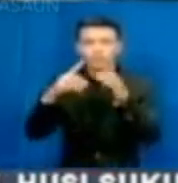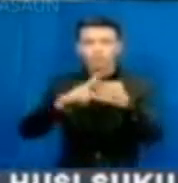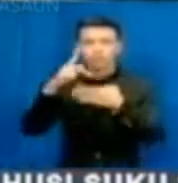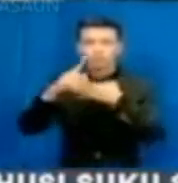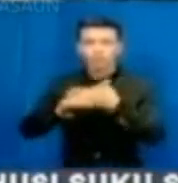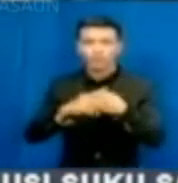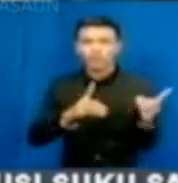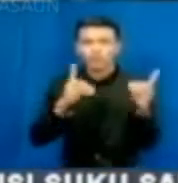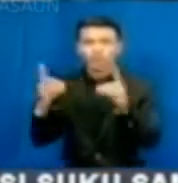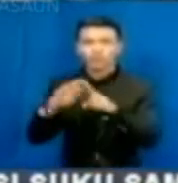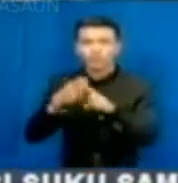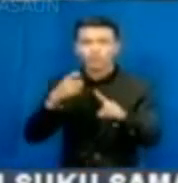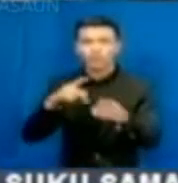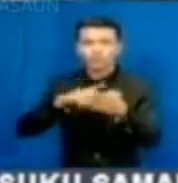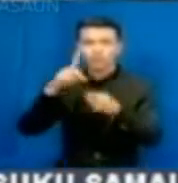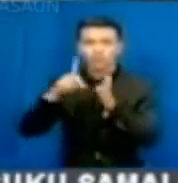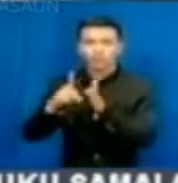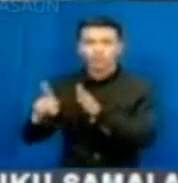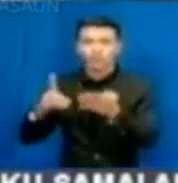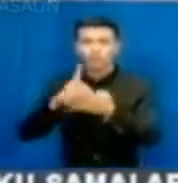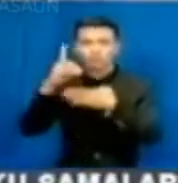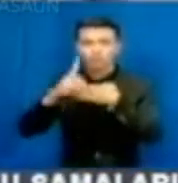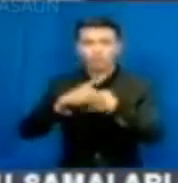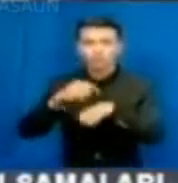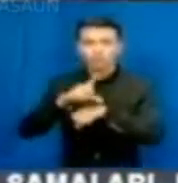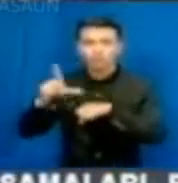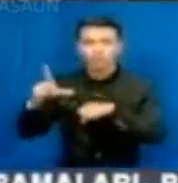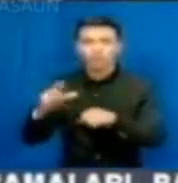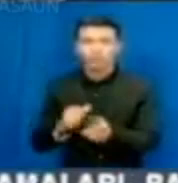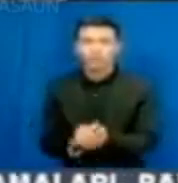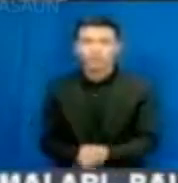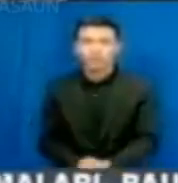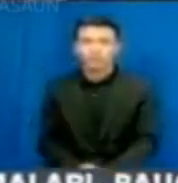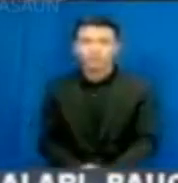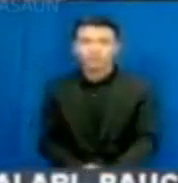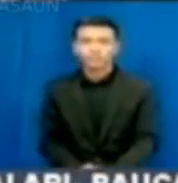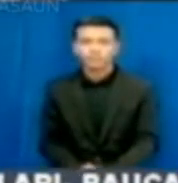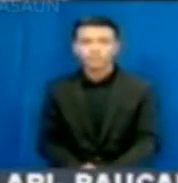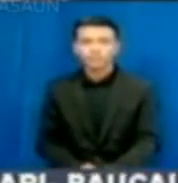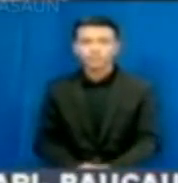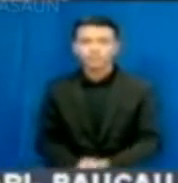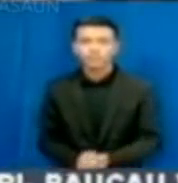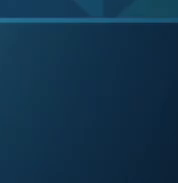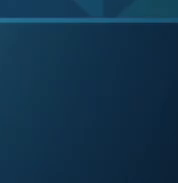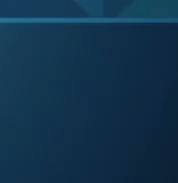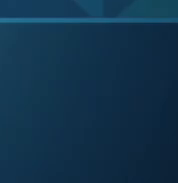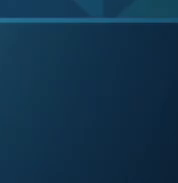neve guia o plano estratégico de desenvolvimento nacional. Almiro Afonso, Lucas da Costa, RTT